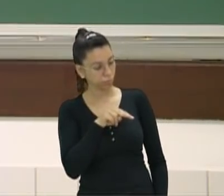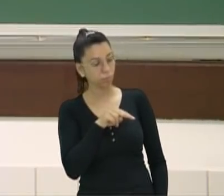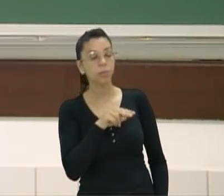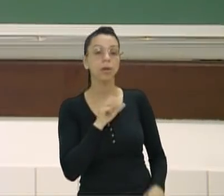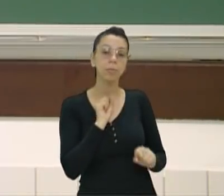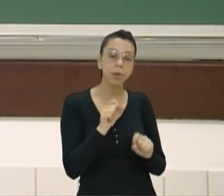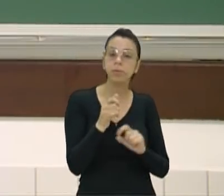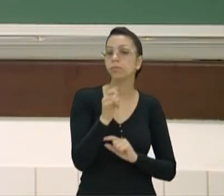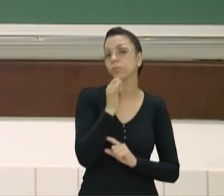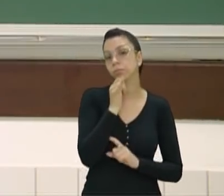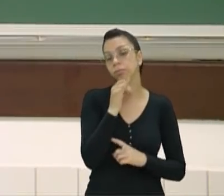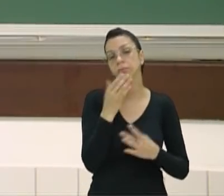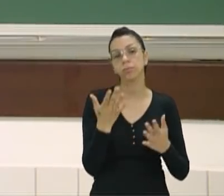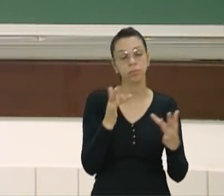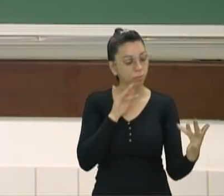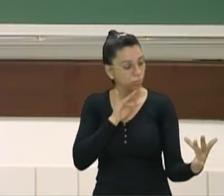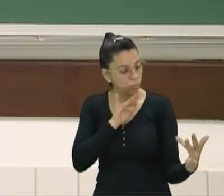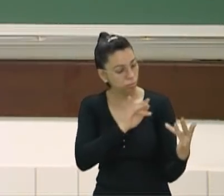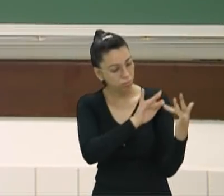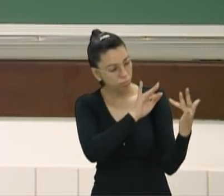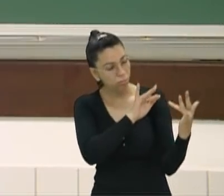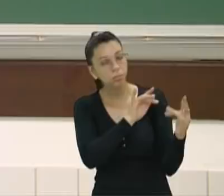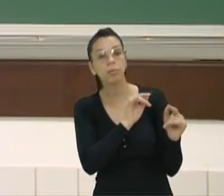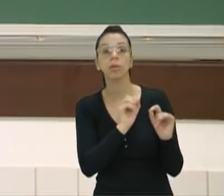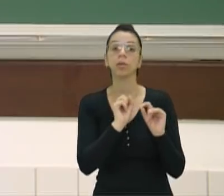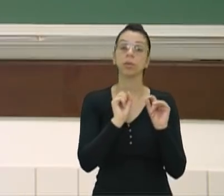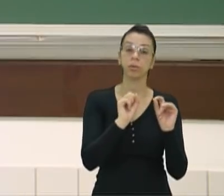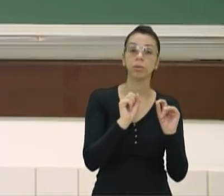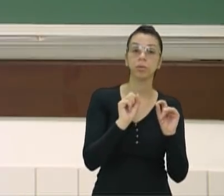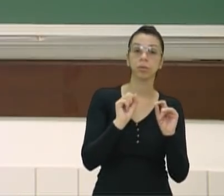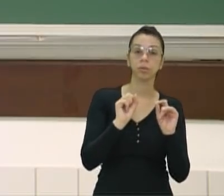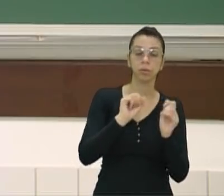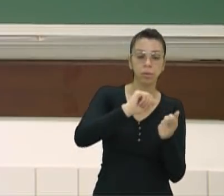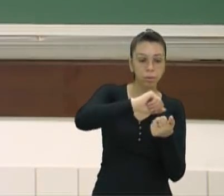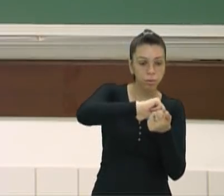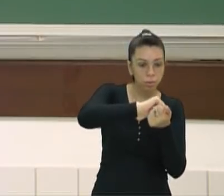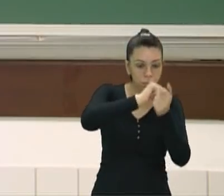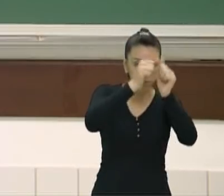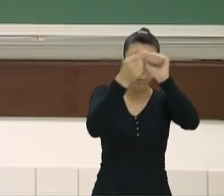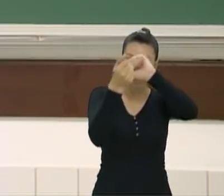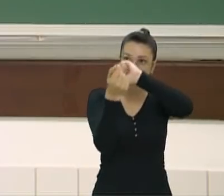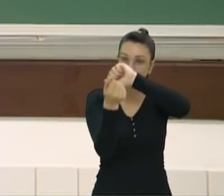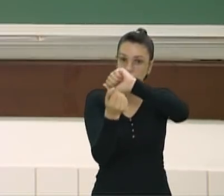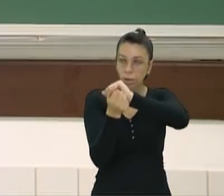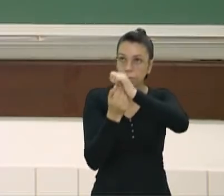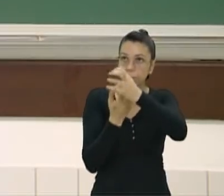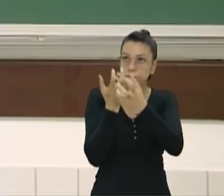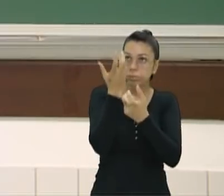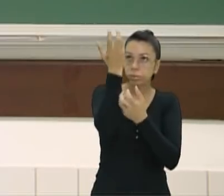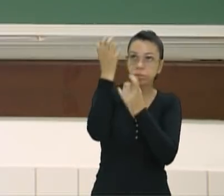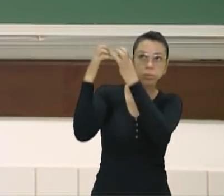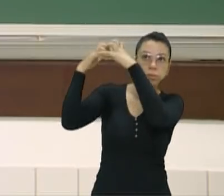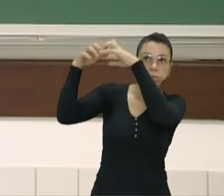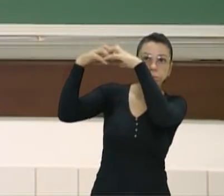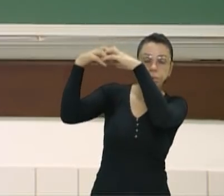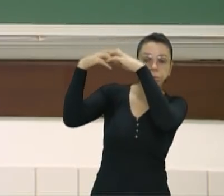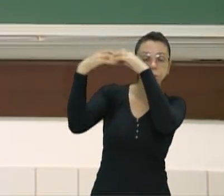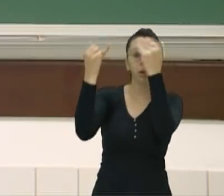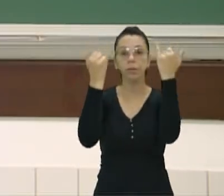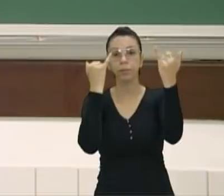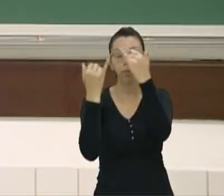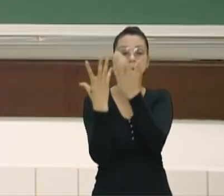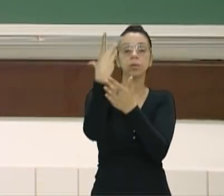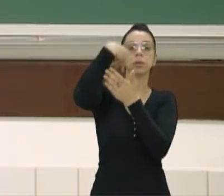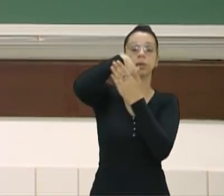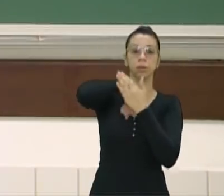posso, por exemplo, tocá-la, e isso vai se transformar em uma informação da qual eu vou preservar dentro de